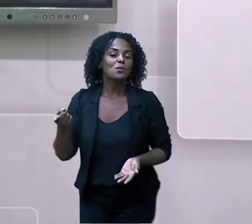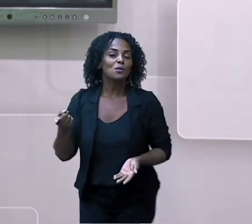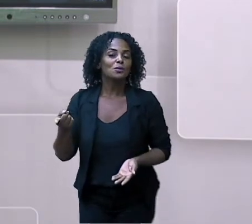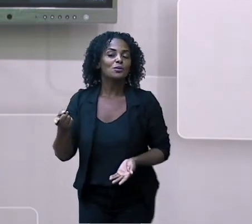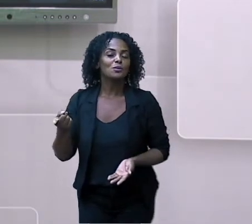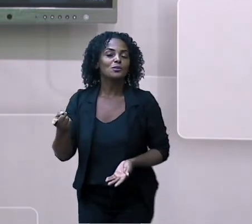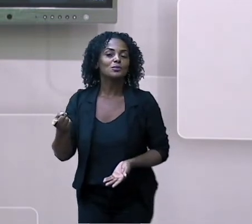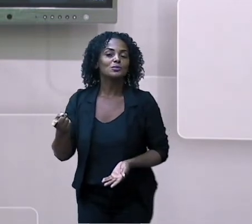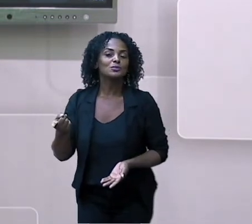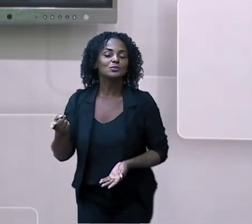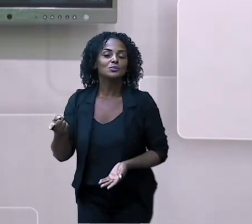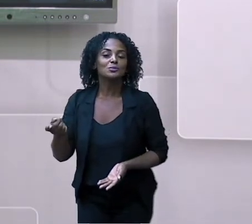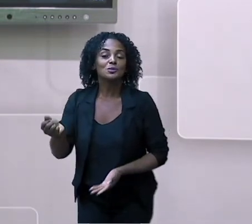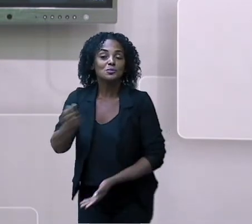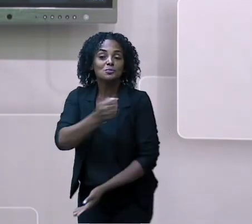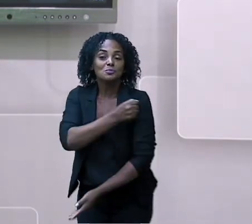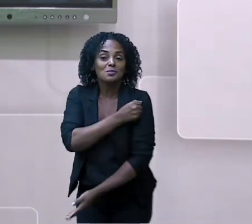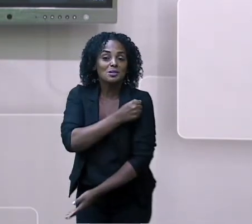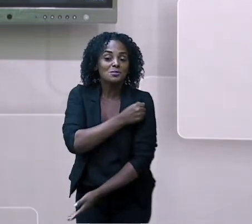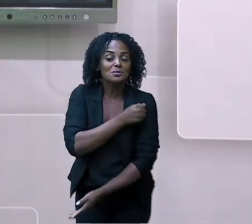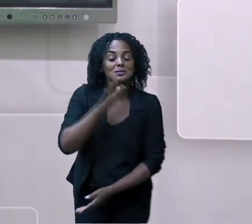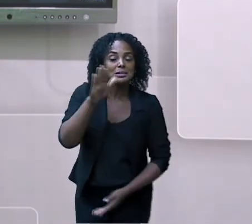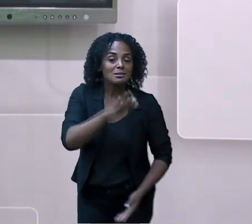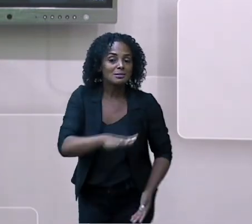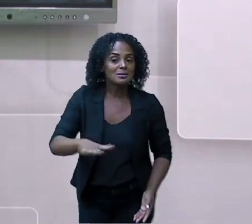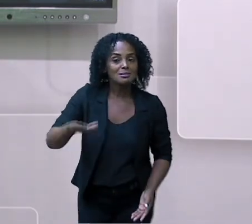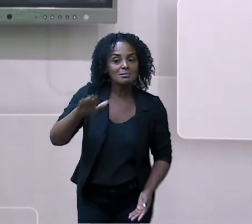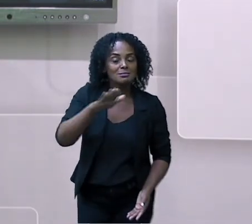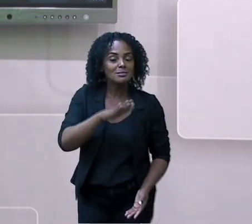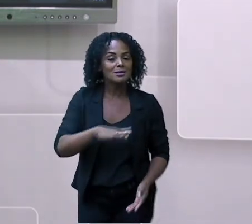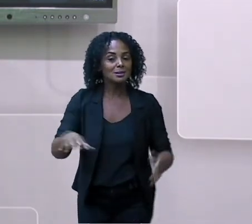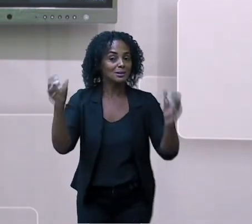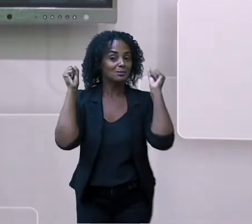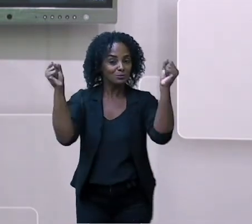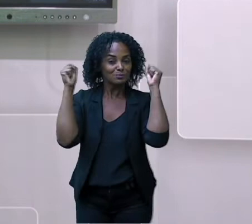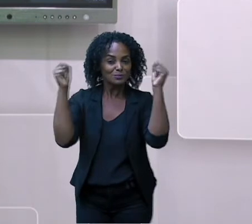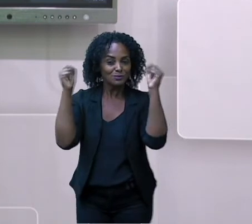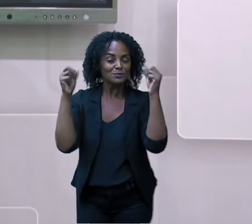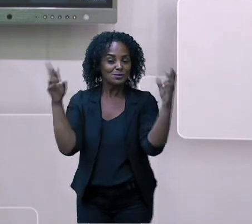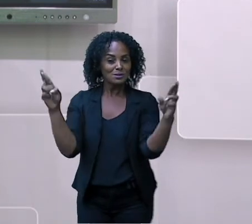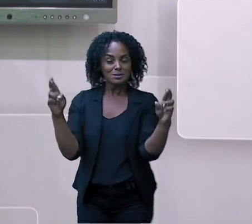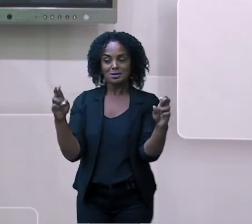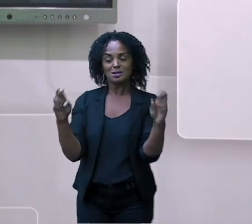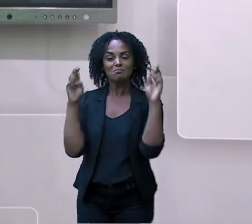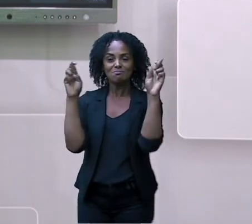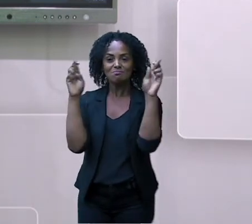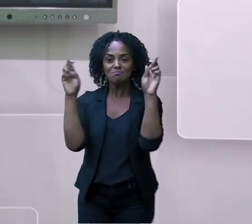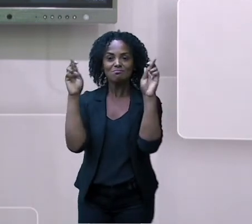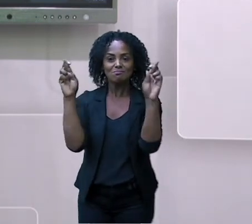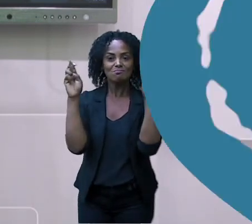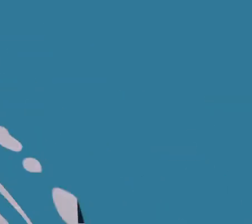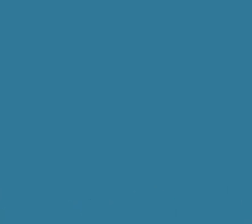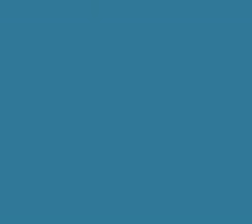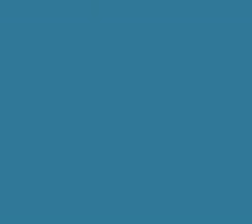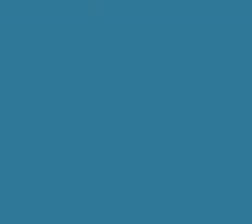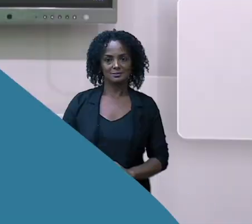o Lion. Vamos ver o tempo do Lion agora. Fiquem na torcida pelo Lion aí, ok? Vamos lá, Lion.